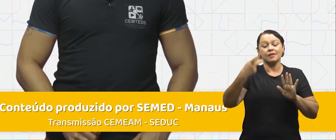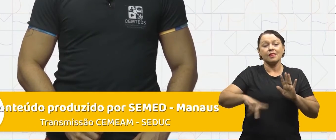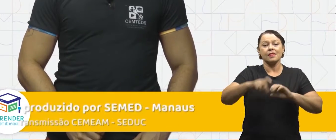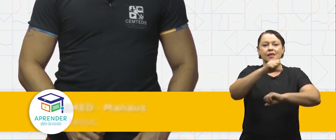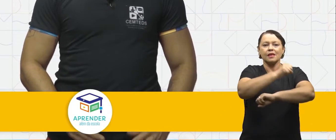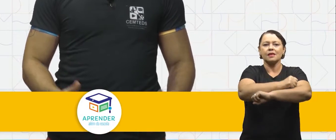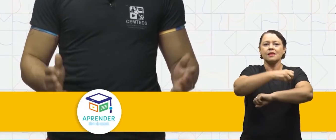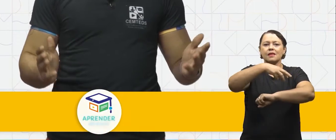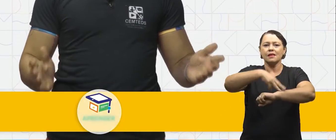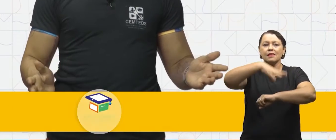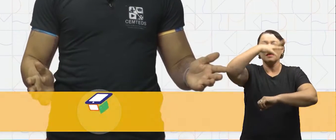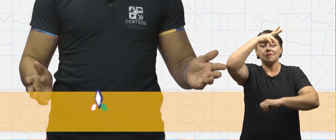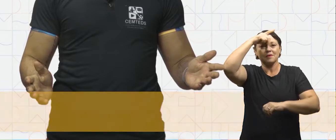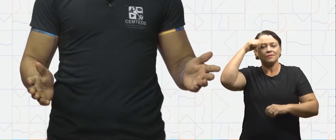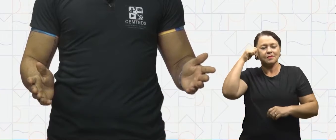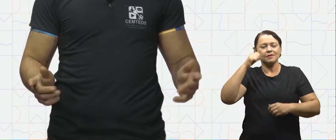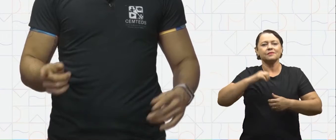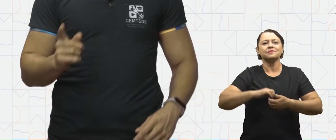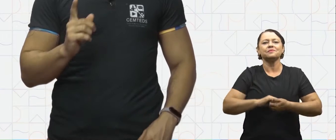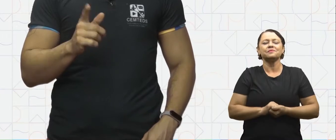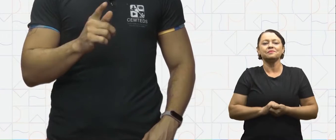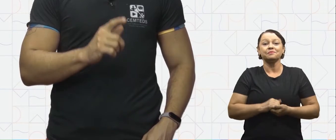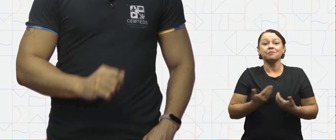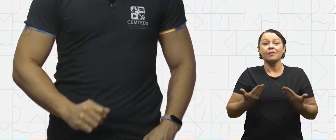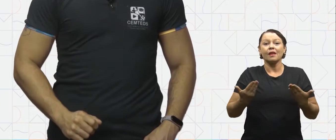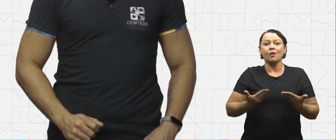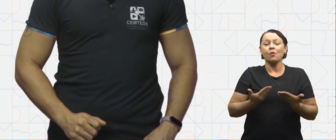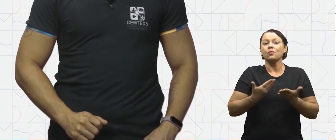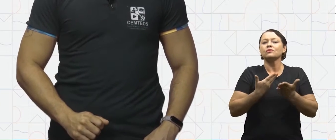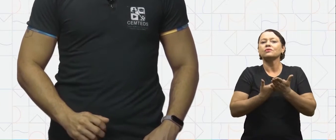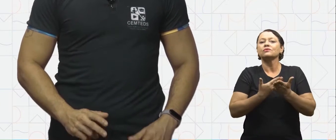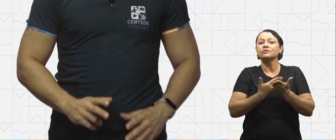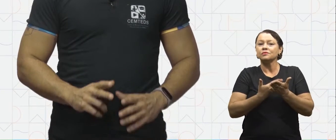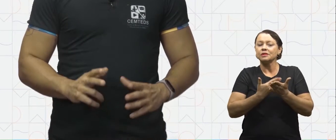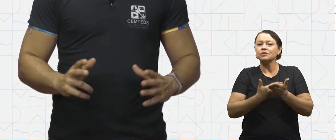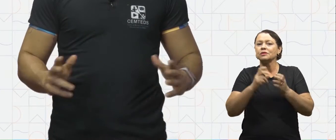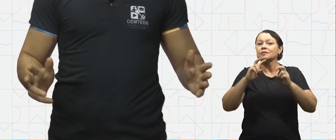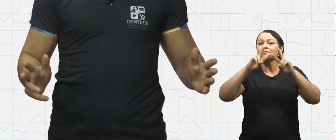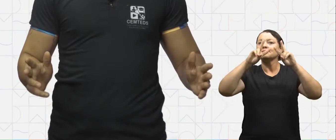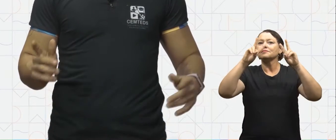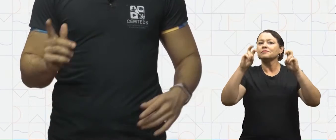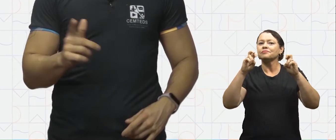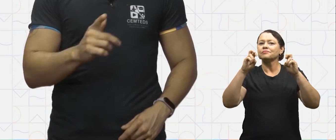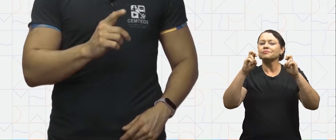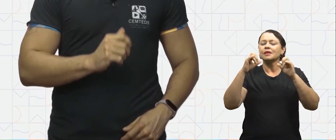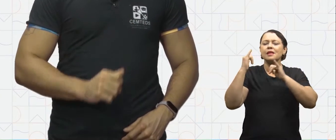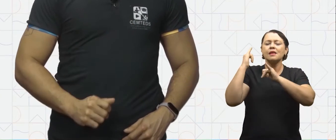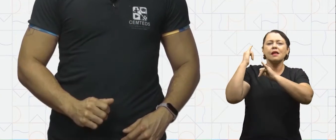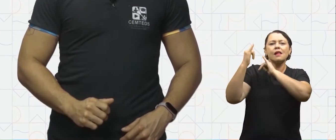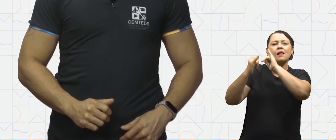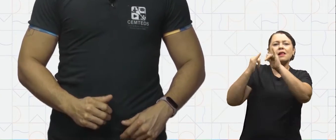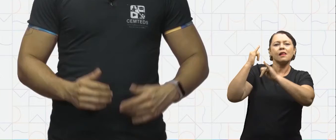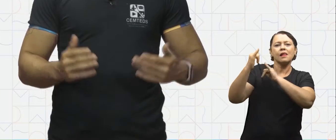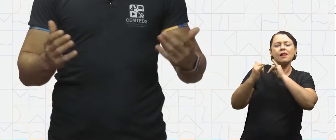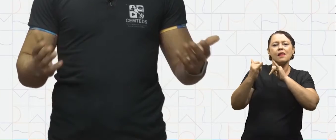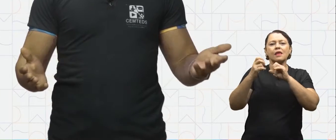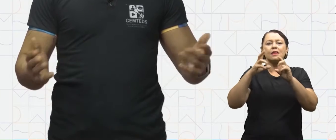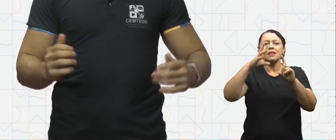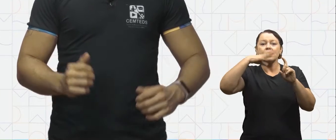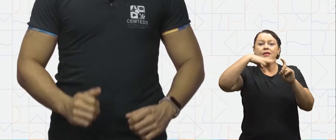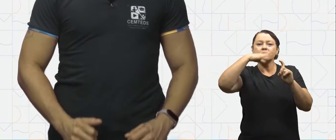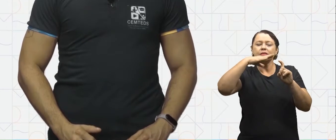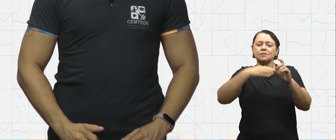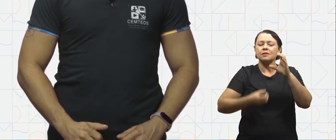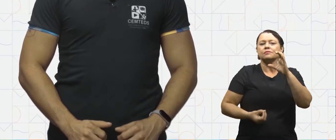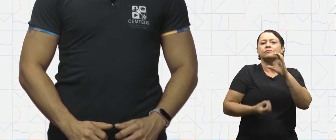Tecnologias Educacionais da CEMED Manaus. Hoje iremos estudar sobre mitos e lendas da Amazônia na